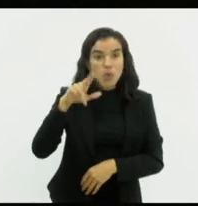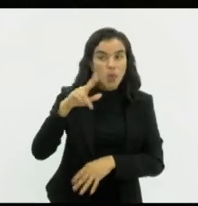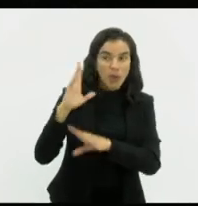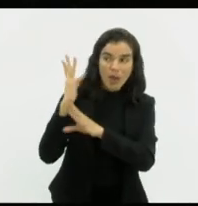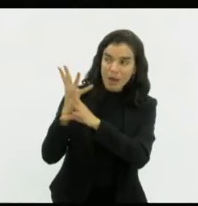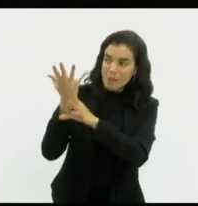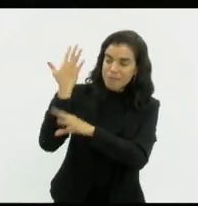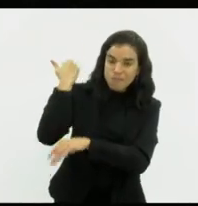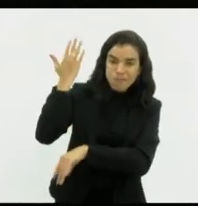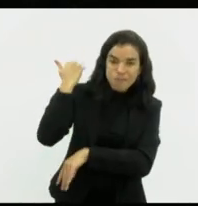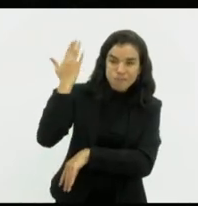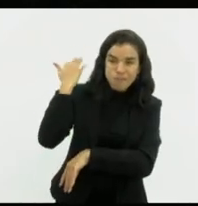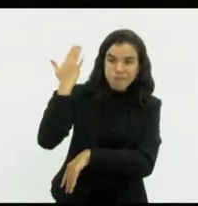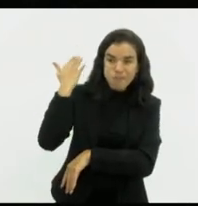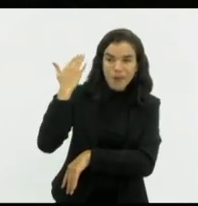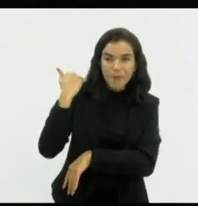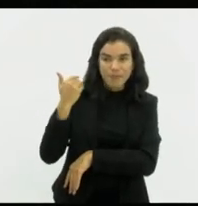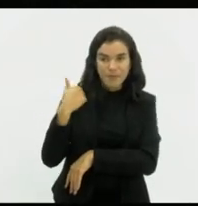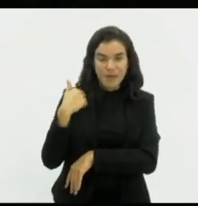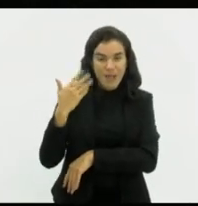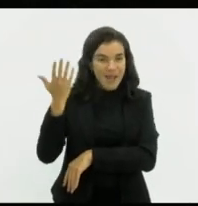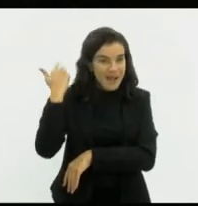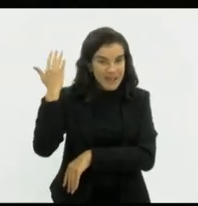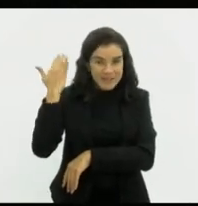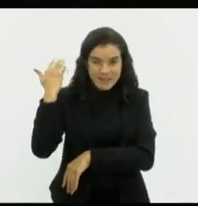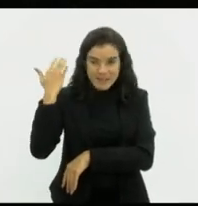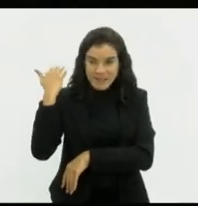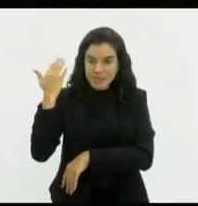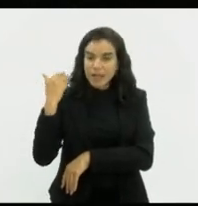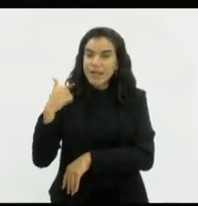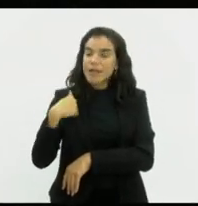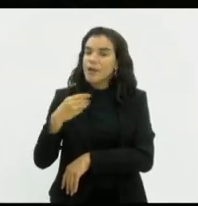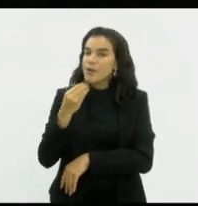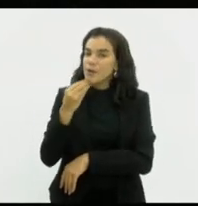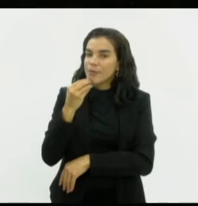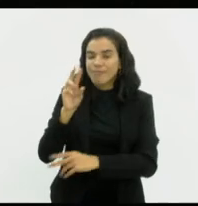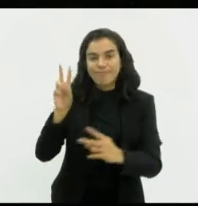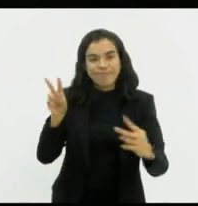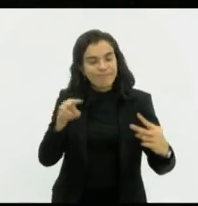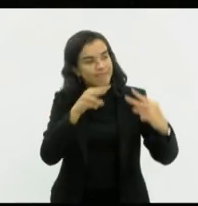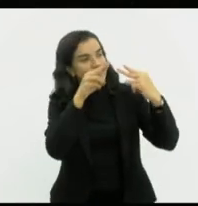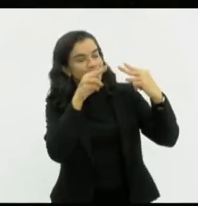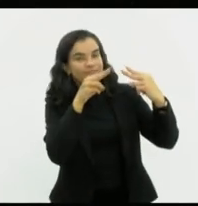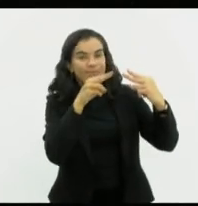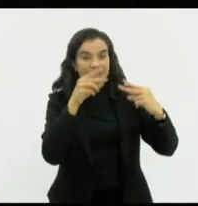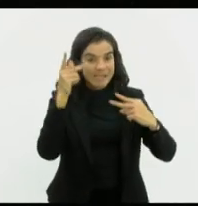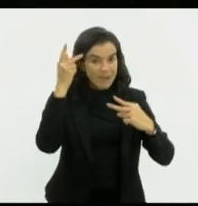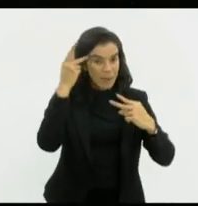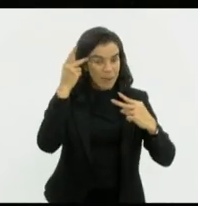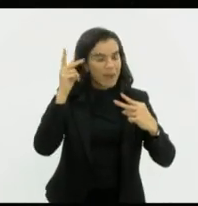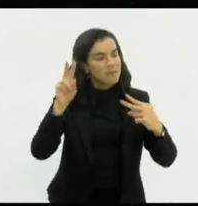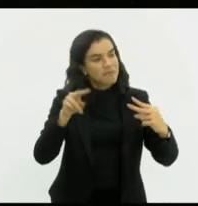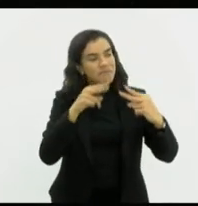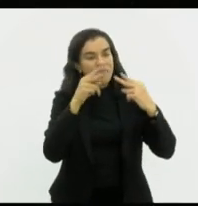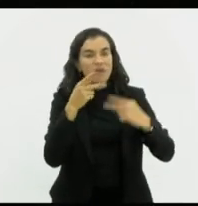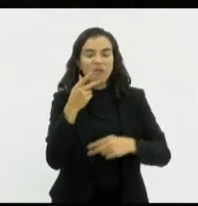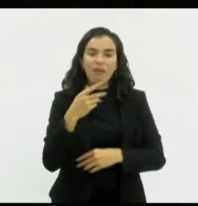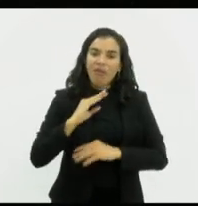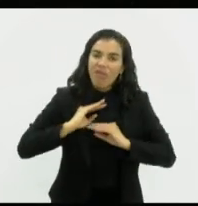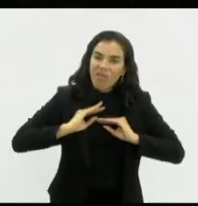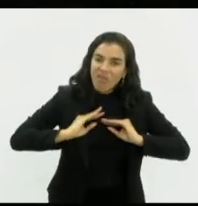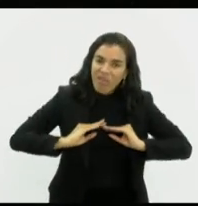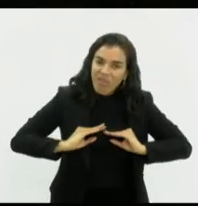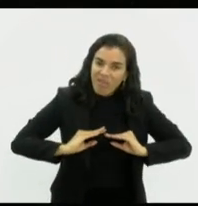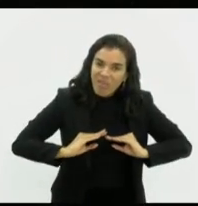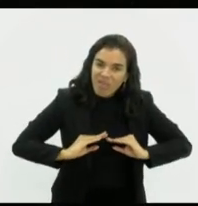votado. Isso eu deixei bem claro para ele lá atrás, quando tive a oportunidade de falar com ele lá em São Paulo. E a minha decepção está se